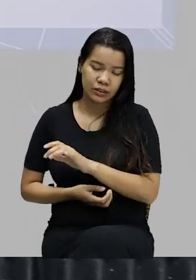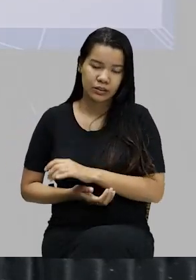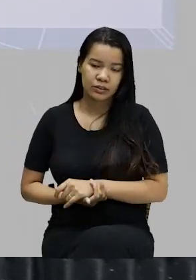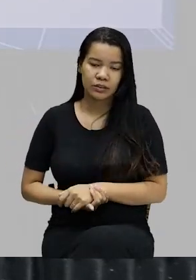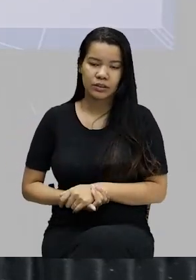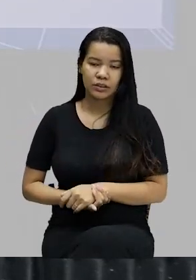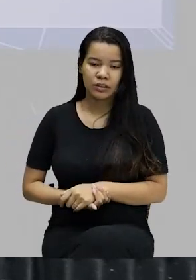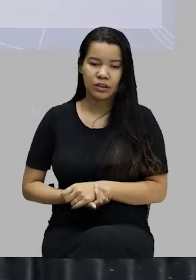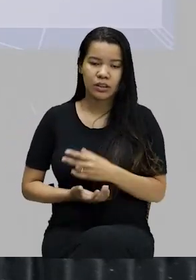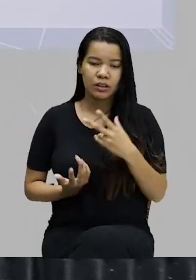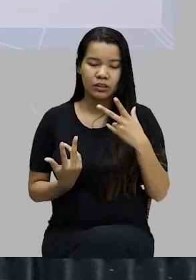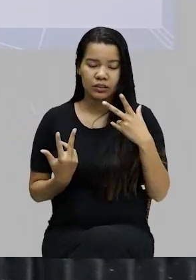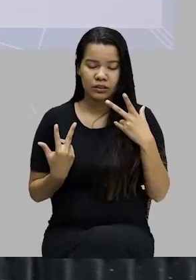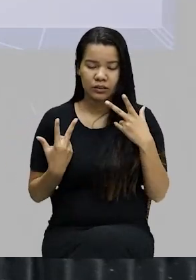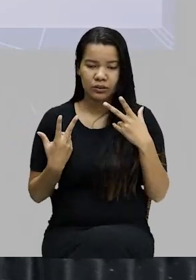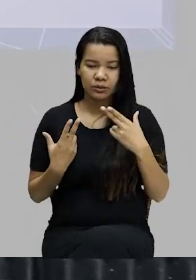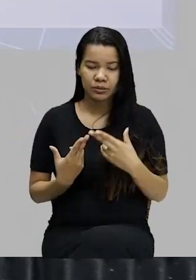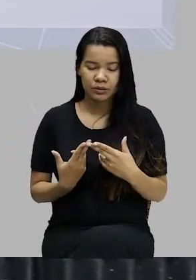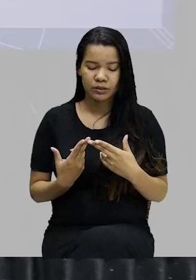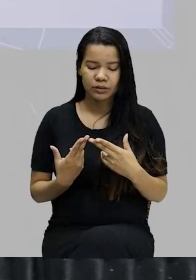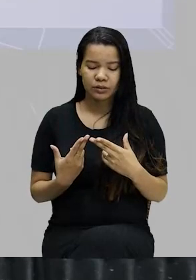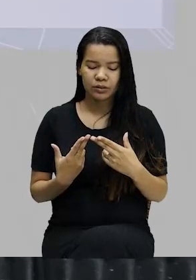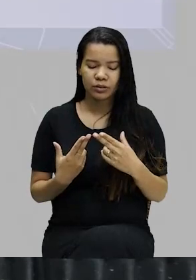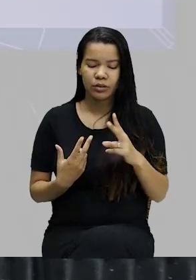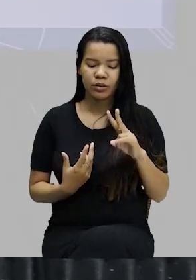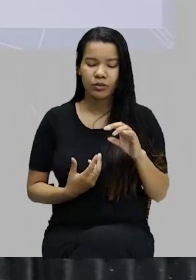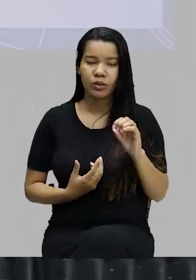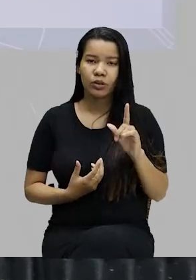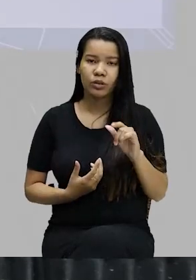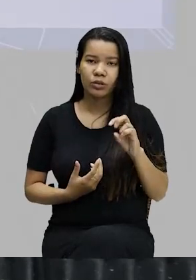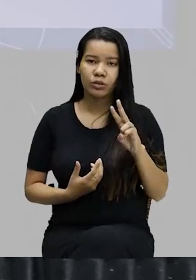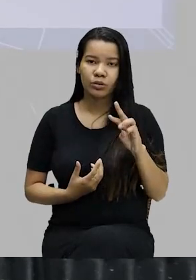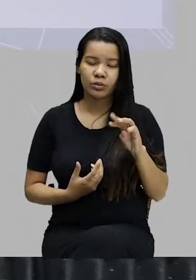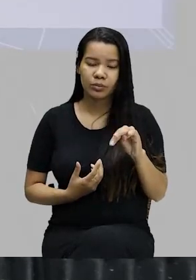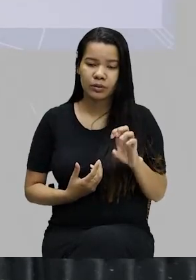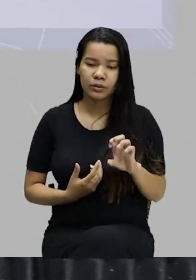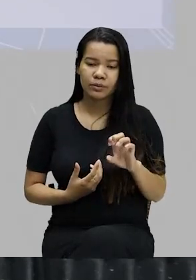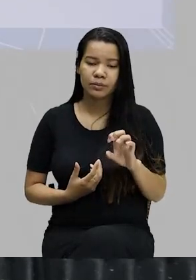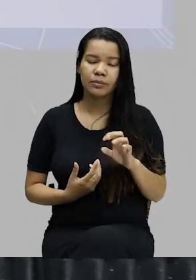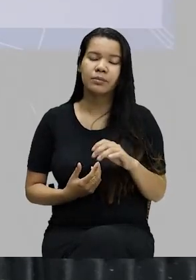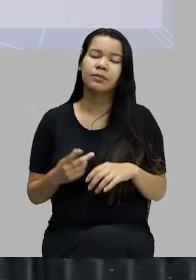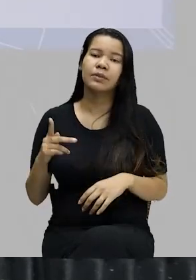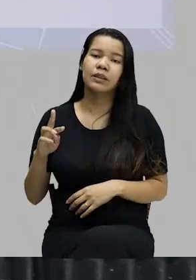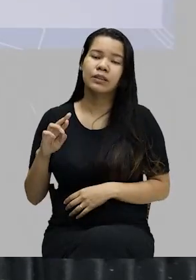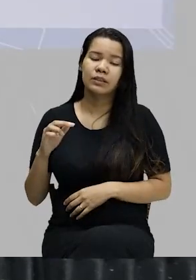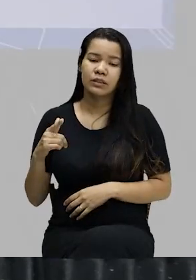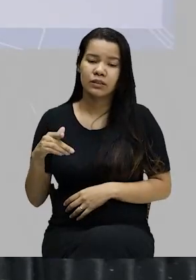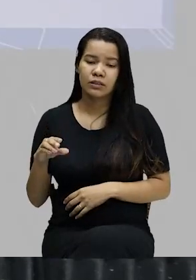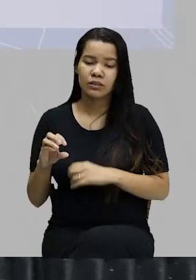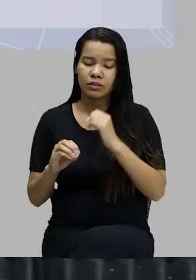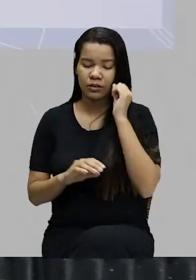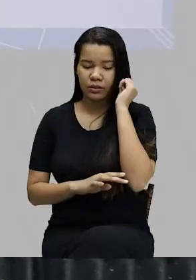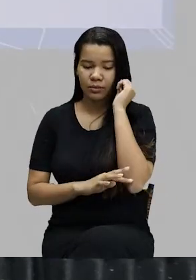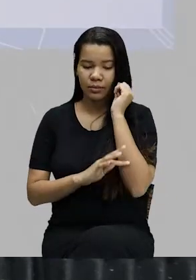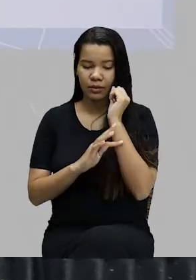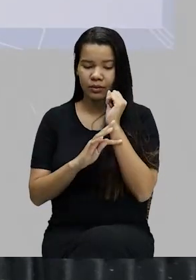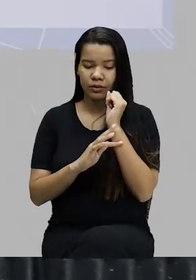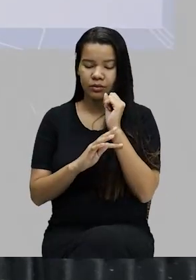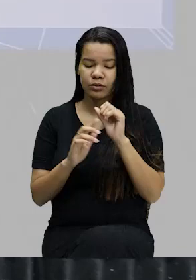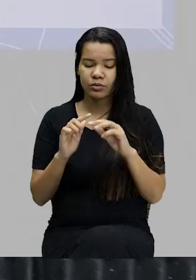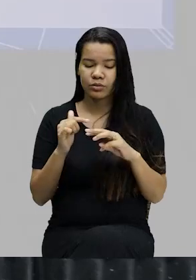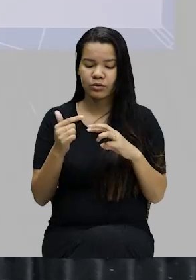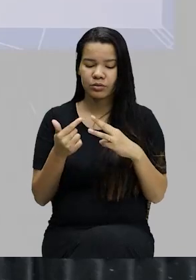nas mesmas condições de volume, pressão e temperatura, esses 3 gases diferentes estão apresentando